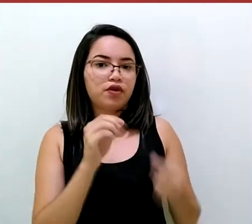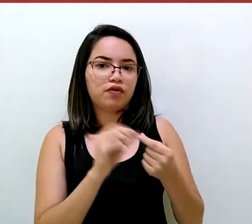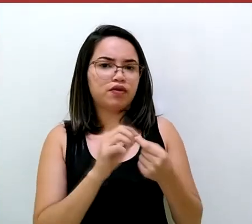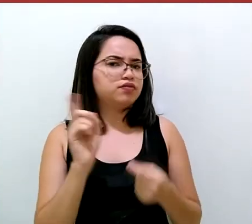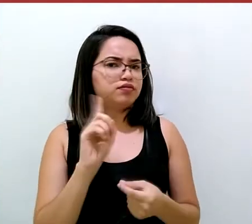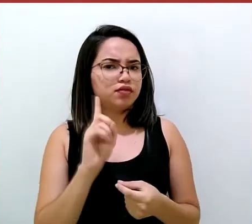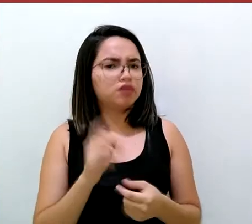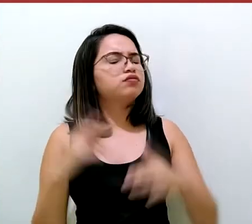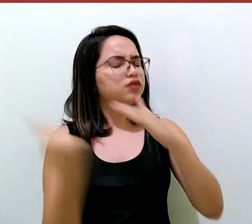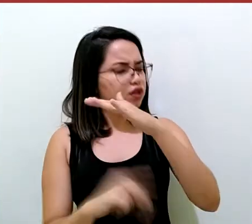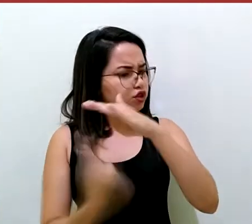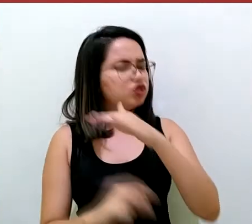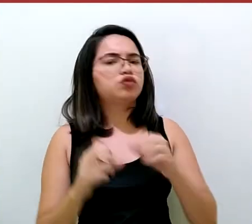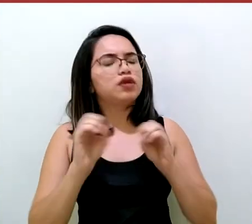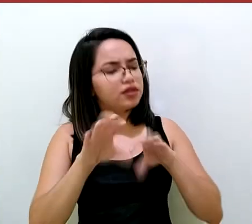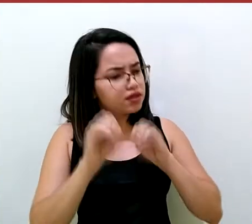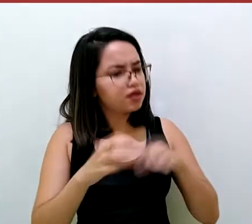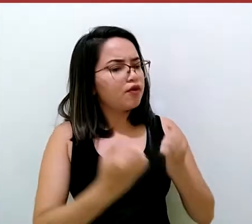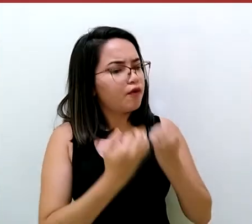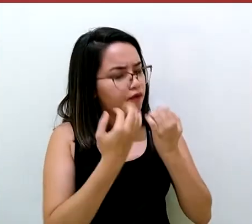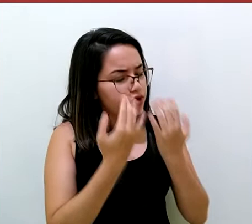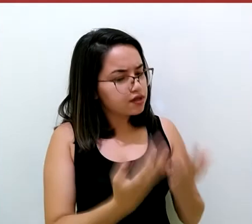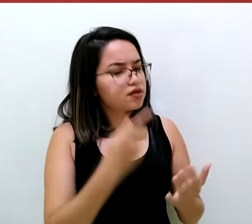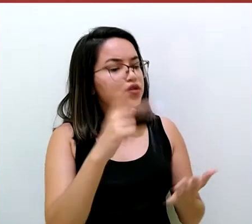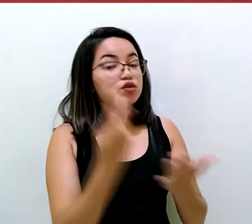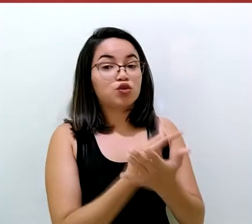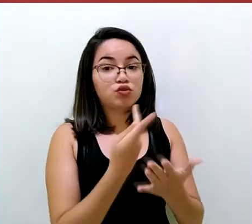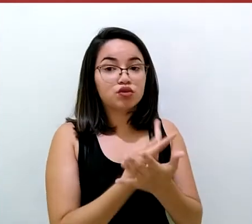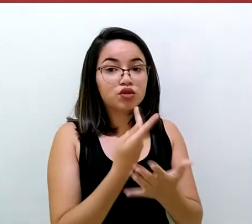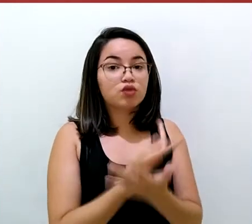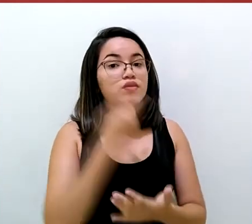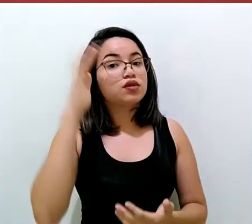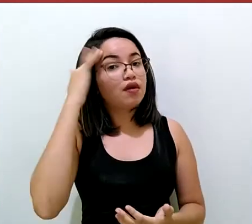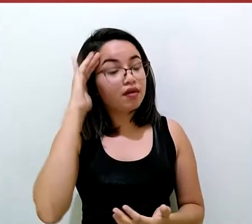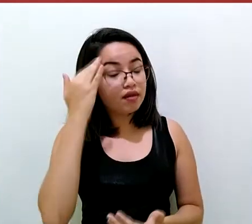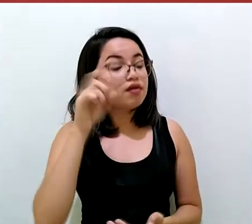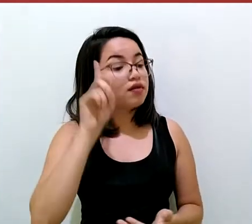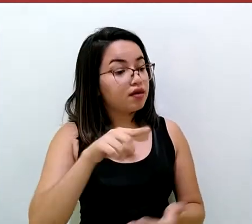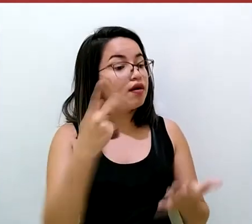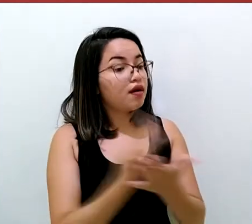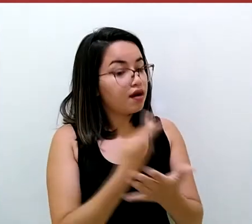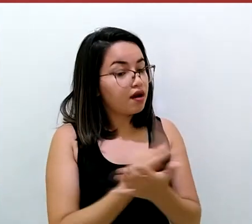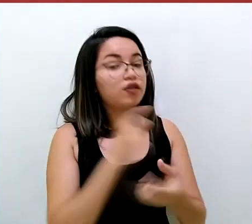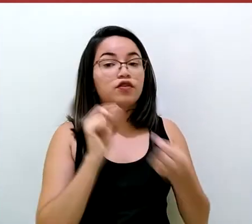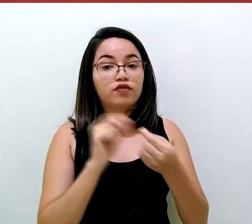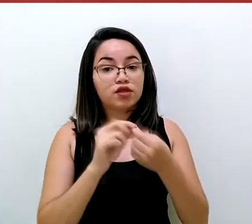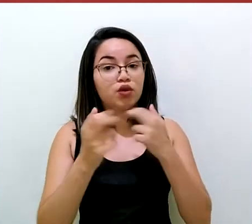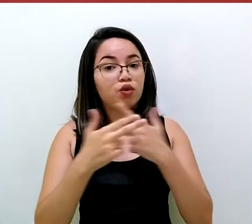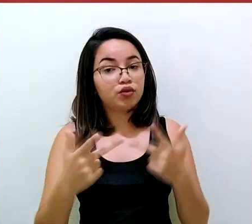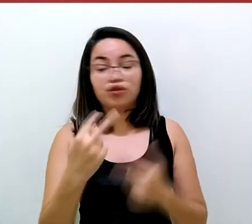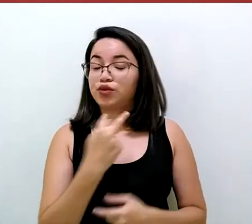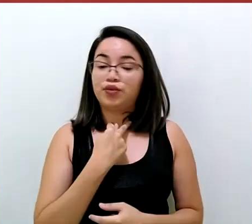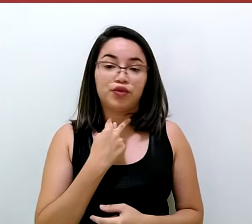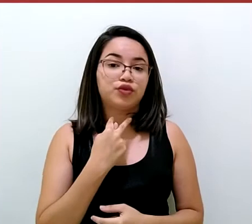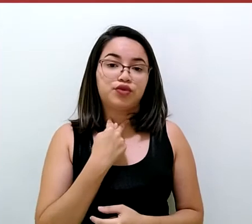eles. Ensine-os a confessar seus erros, a reconhecer que erraram, que fizeram o que